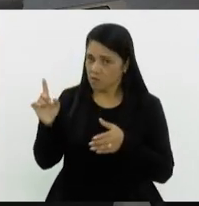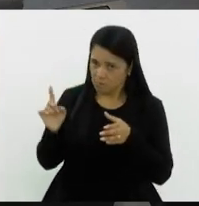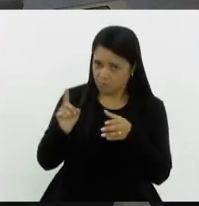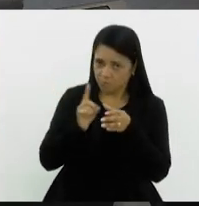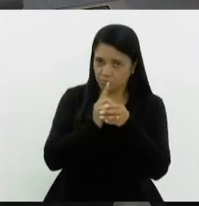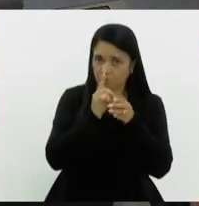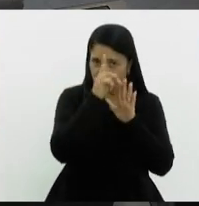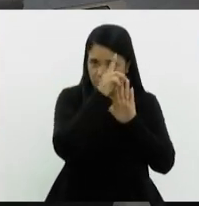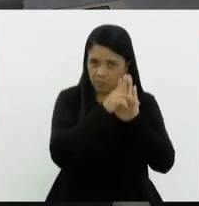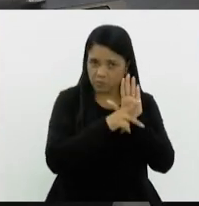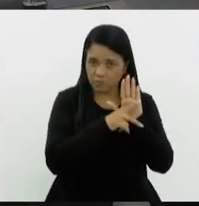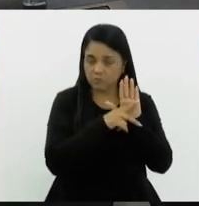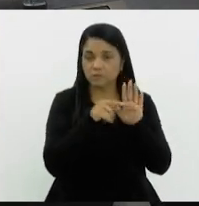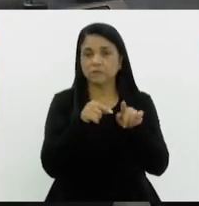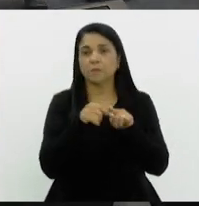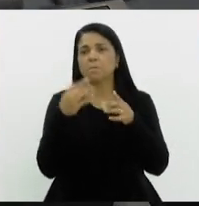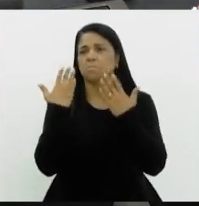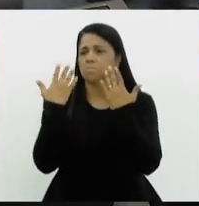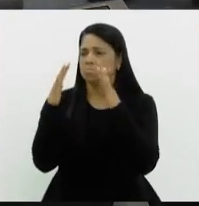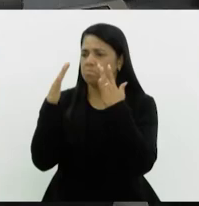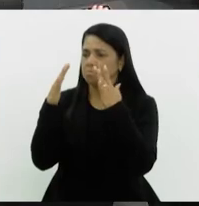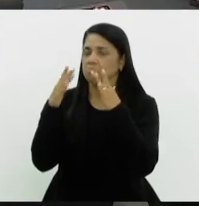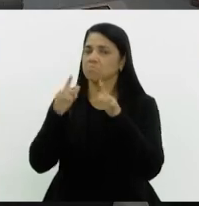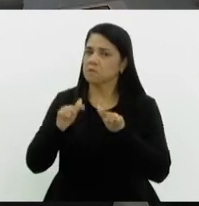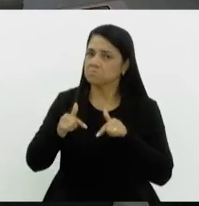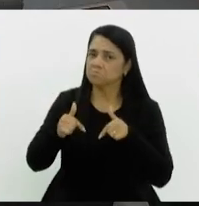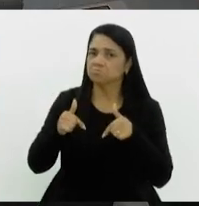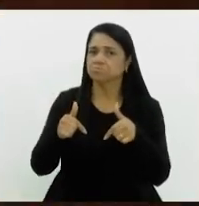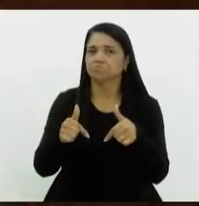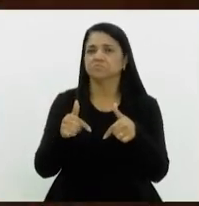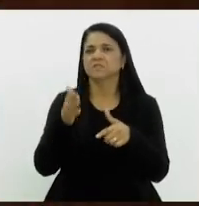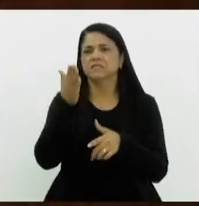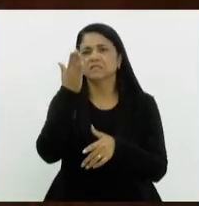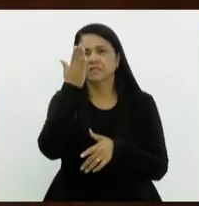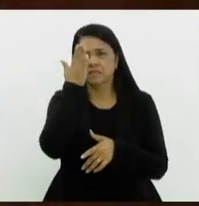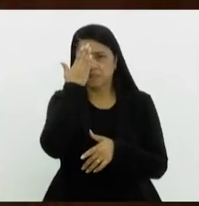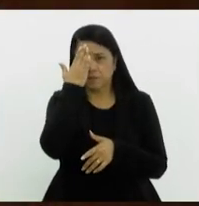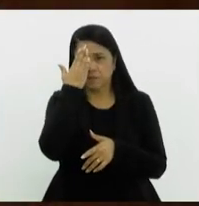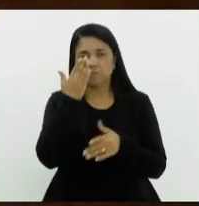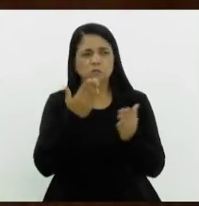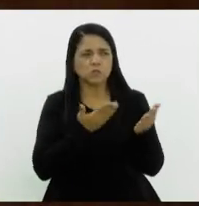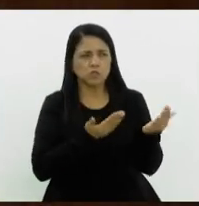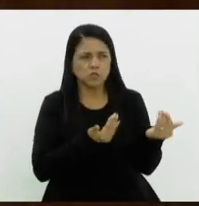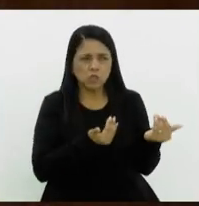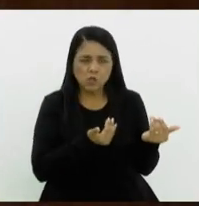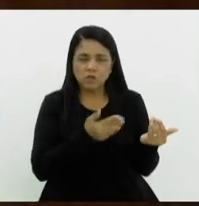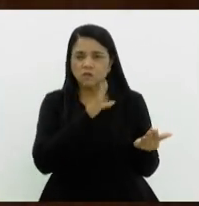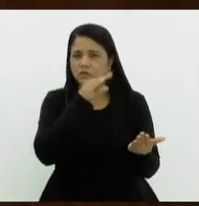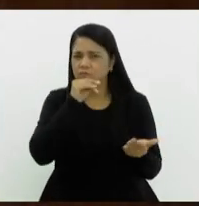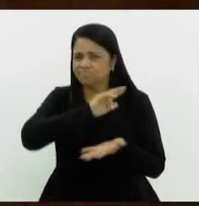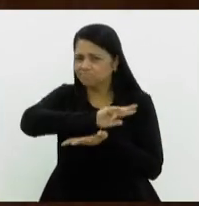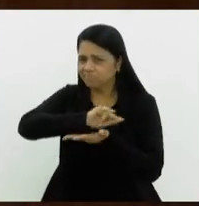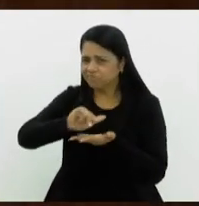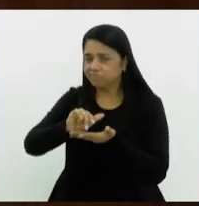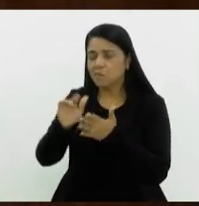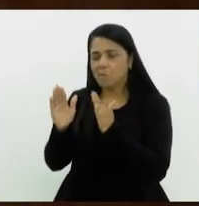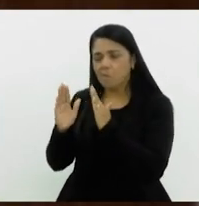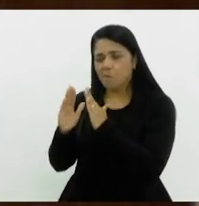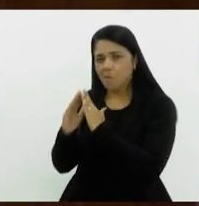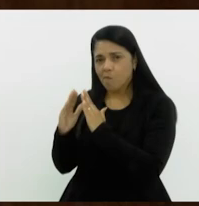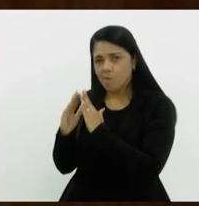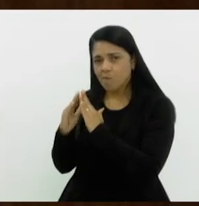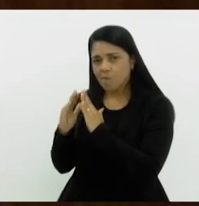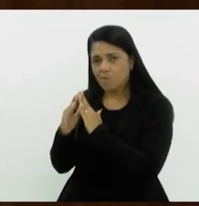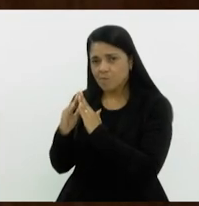coautoria e já lhe parabenizar pela iniciativa. Sabemos que muitos jovens que moram